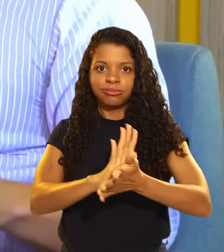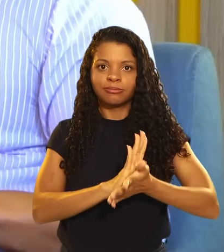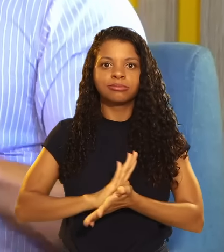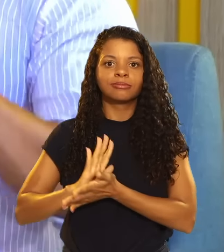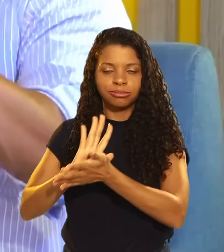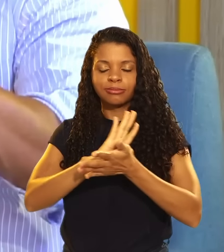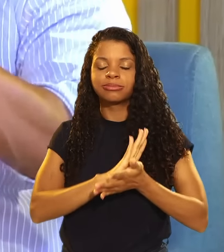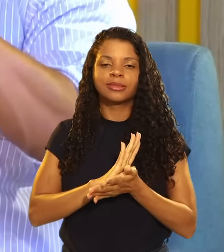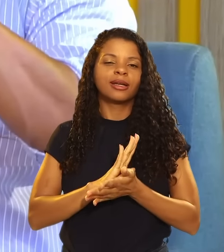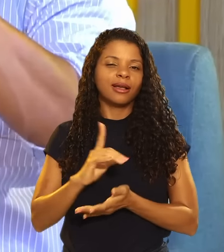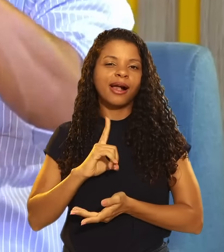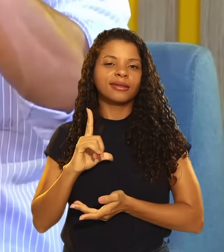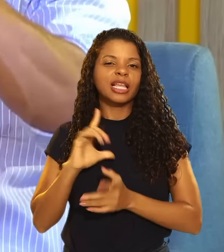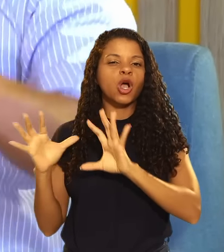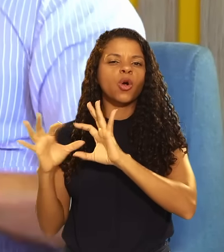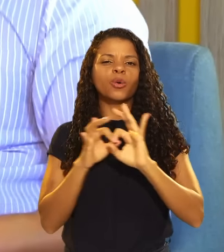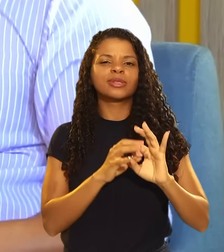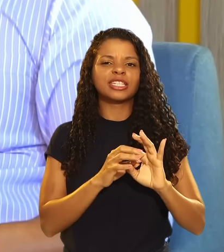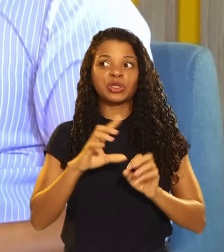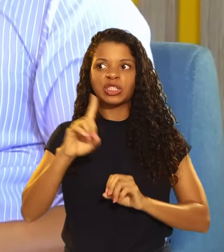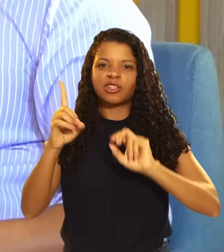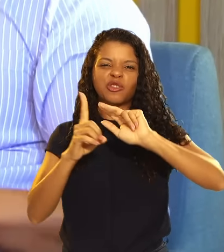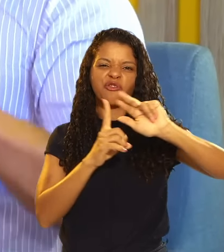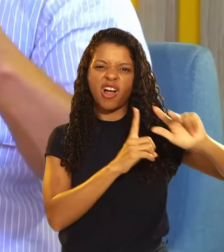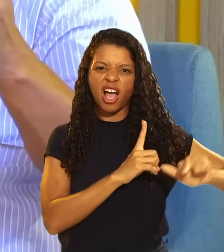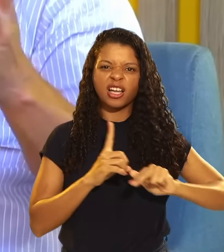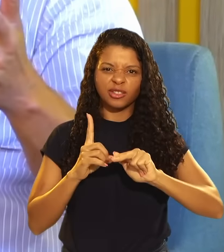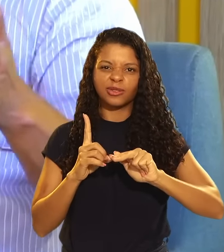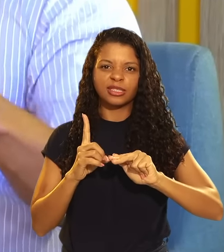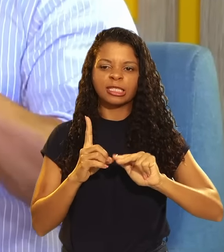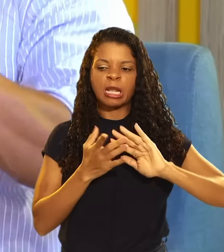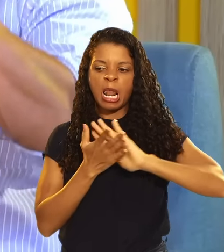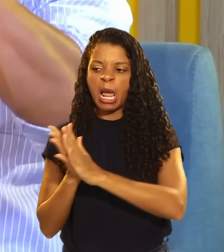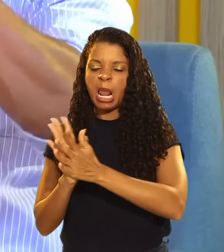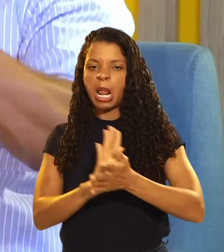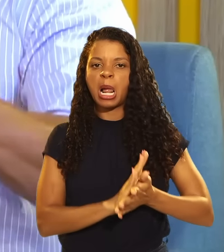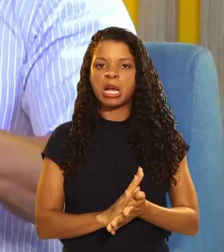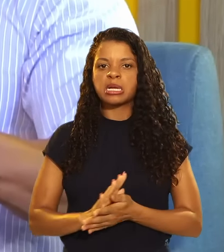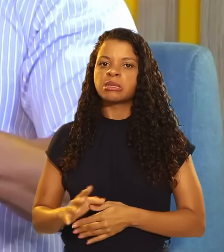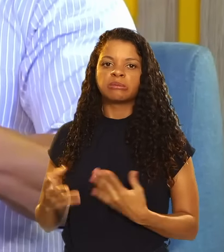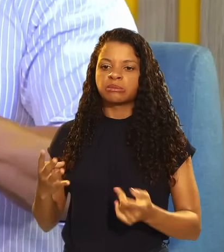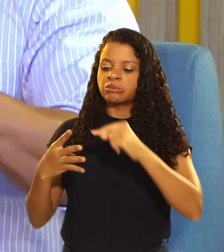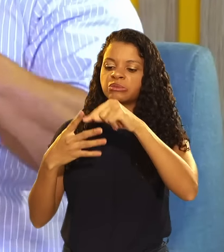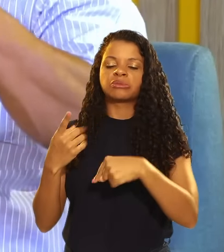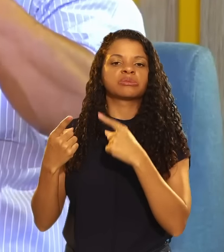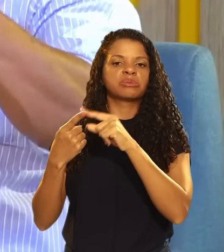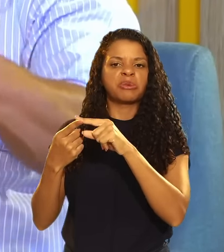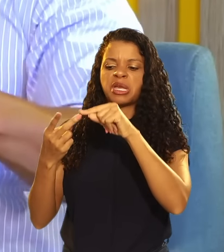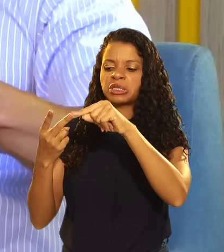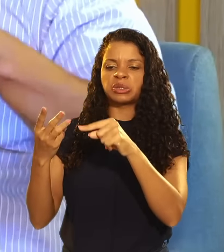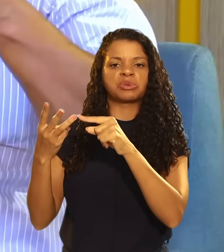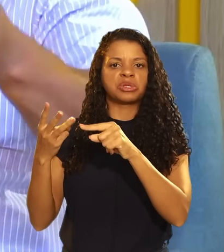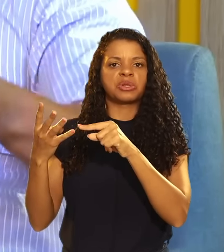contexto politeísta desviando e quebrando o primeiro mandamento. O segundo mandamento também, né? Não fará para ti imagem de esculturas. E nós